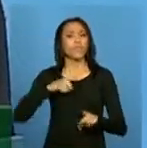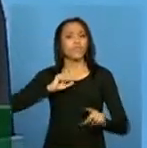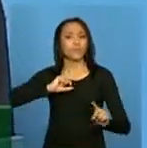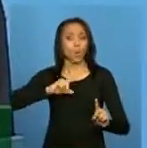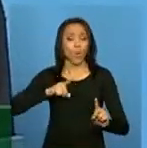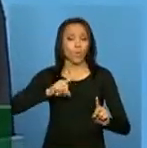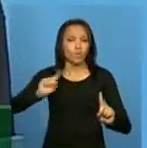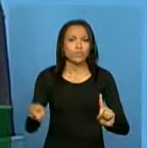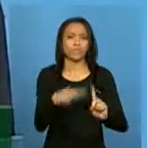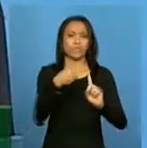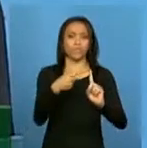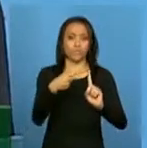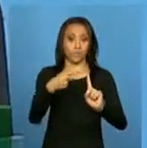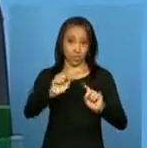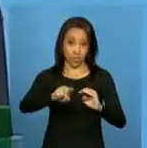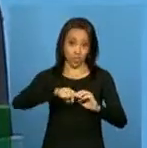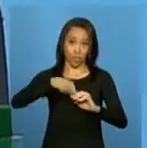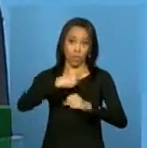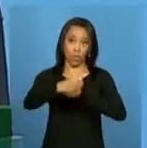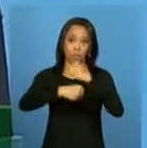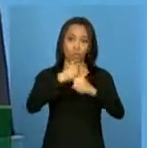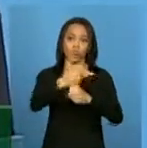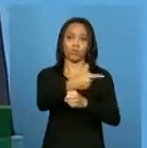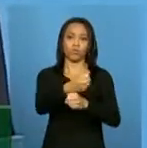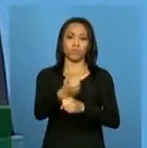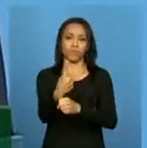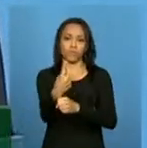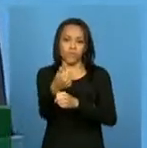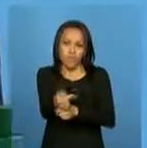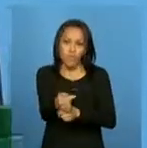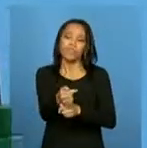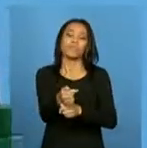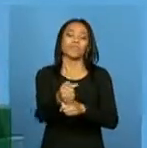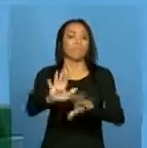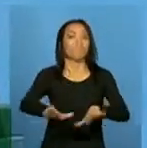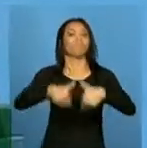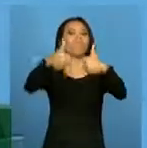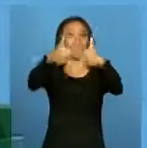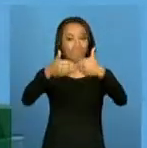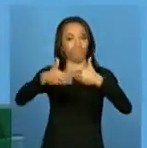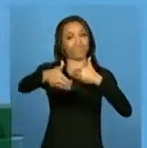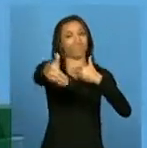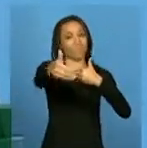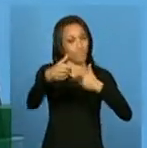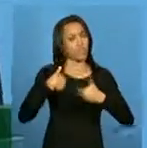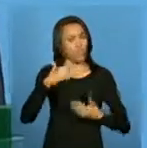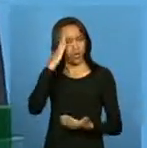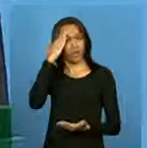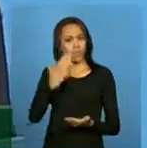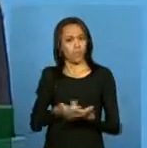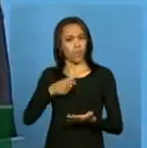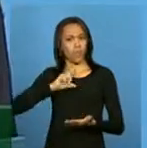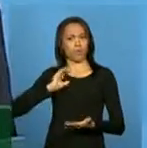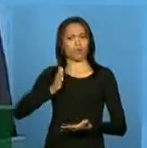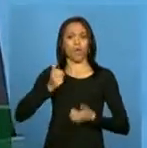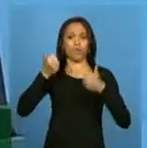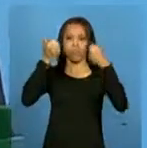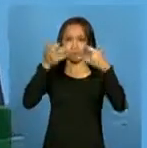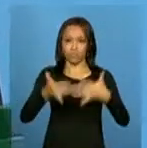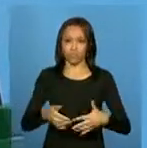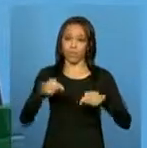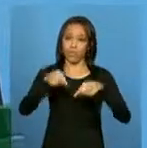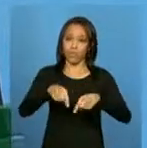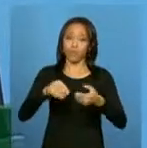salto qualitativo para 2017 seja ainda maior. E eu acredito, como estava dizendo o diretor